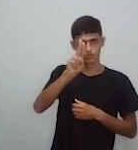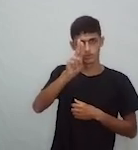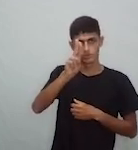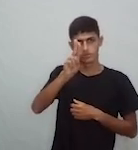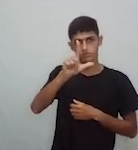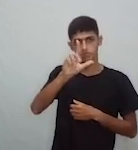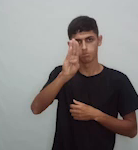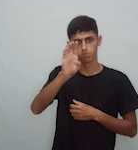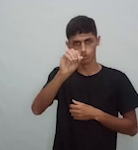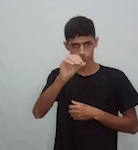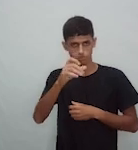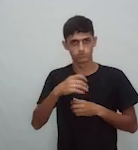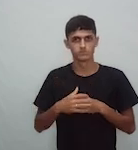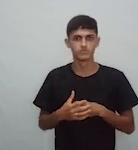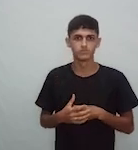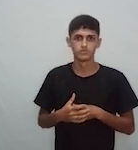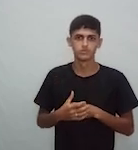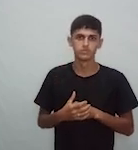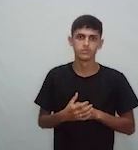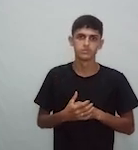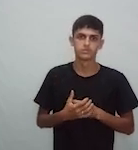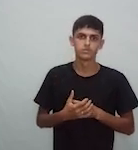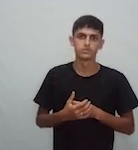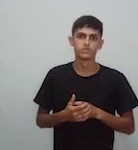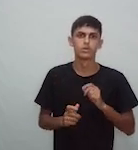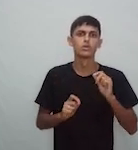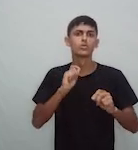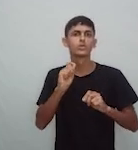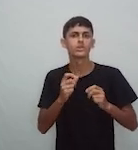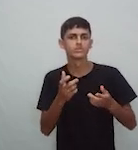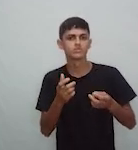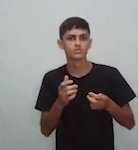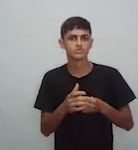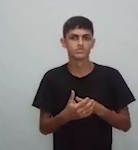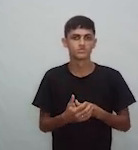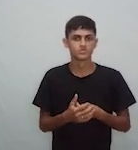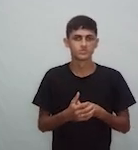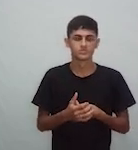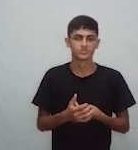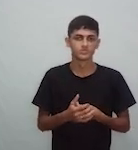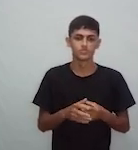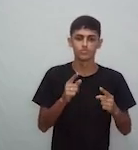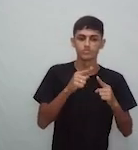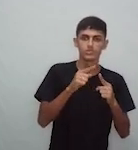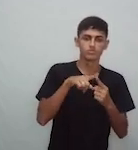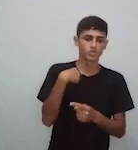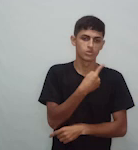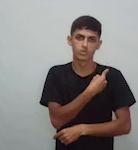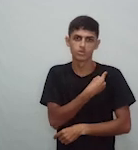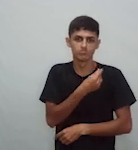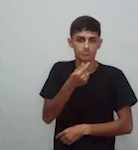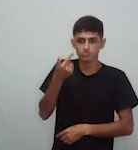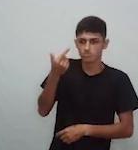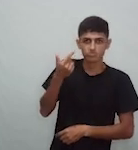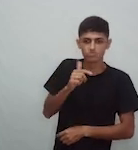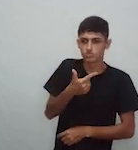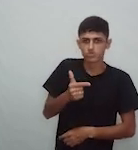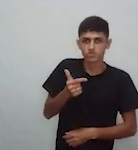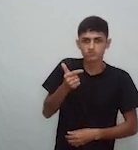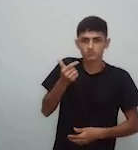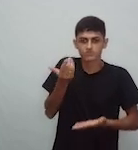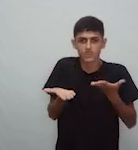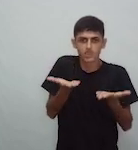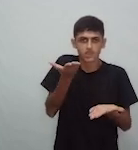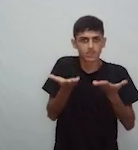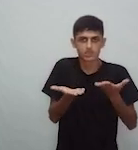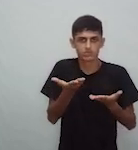cérebro que vai ser responsável pelas funções automáticas. O que são funções automáticas? São funções que a gente não controla. Por exemplo, os nossos